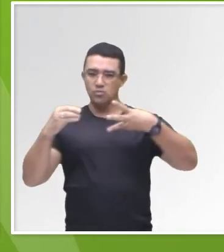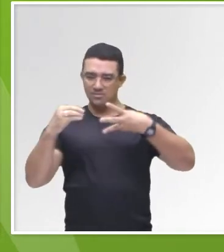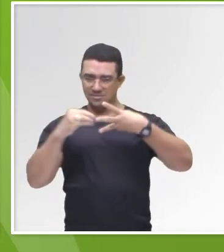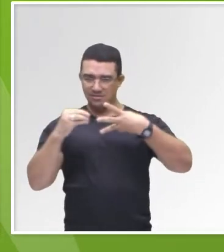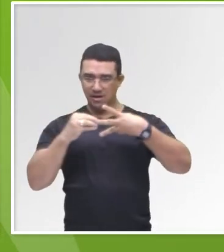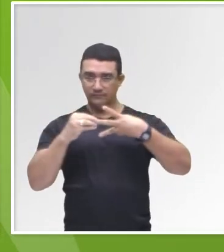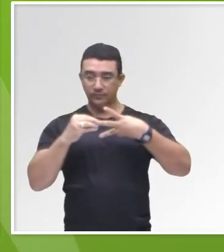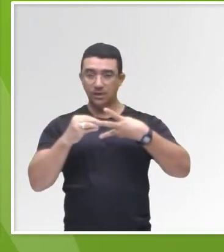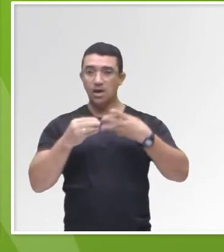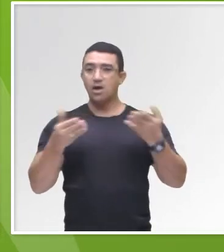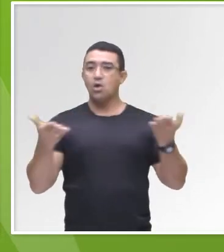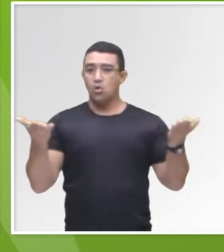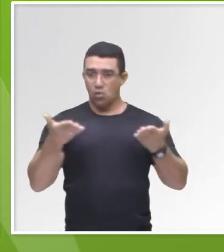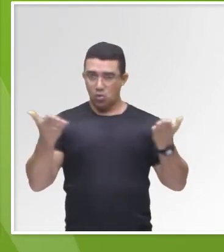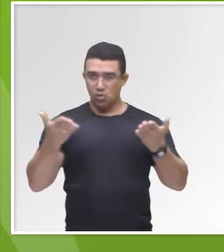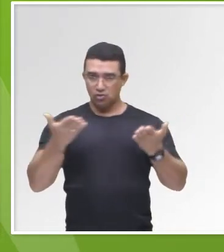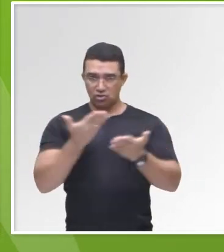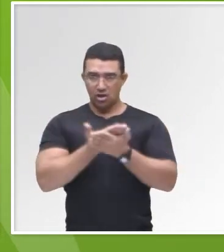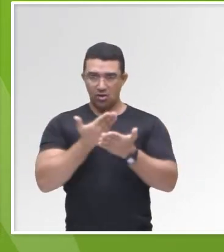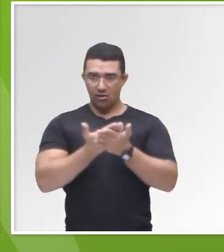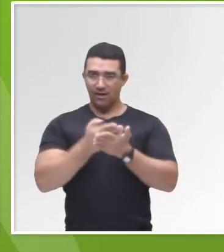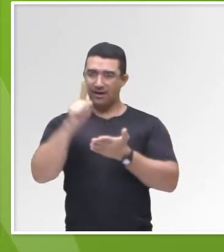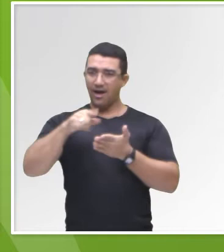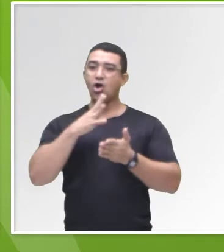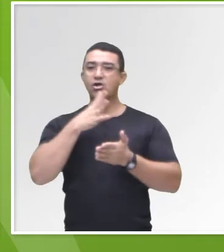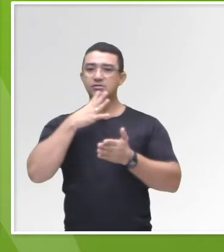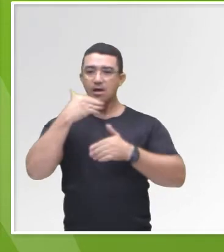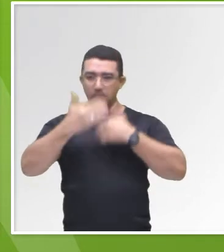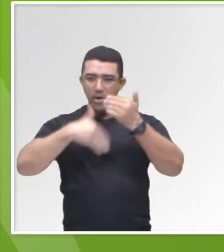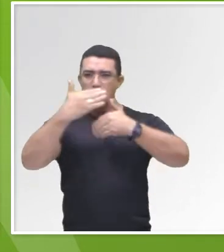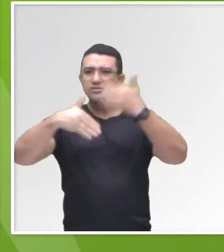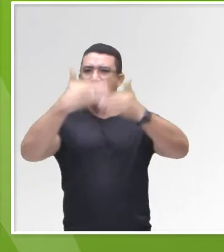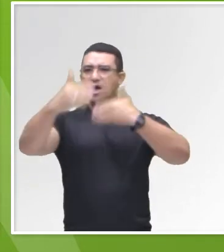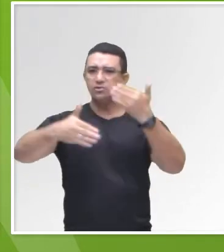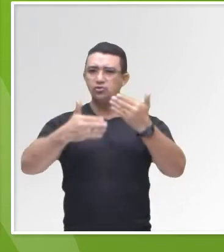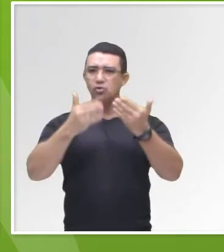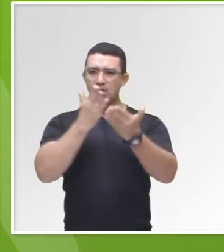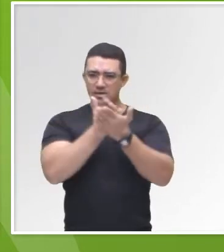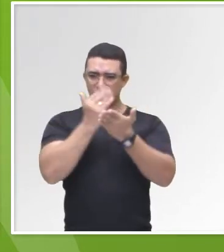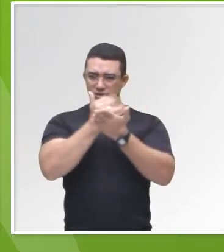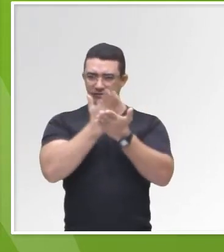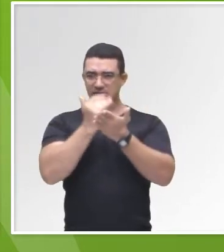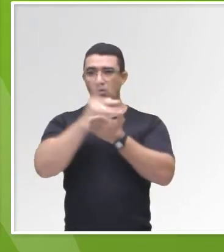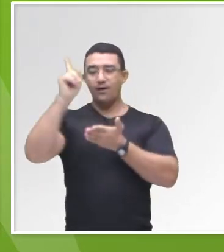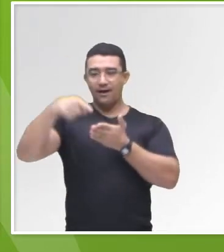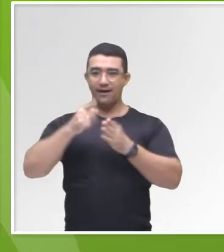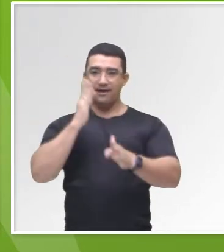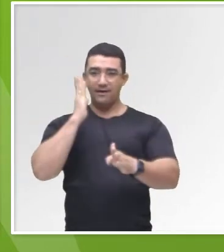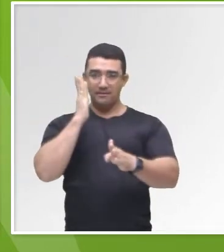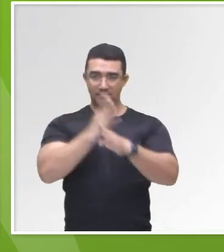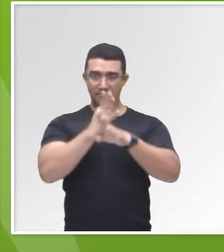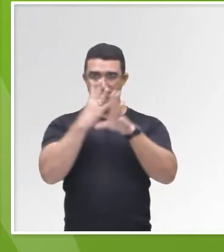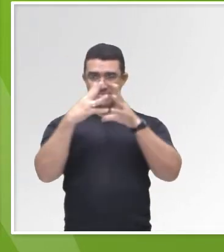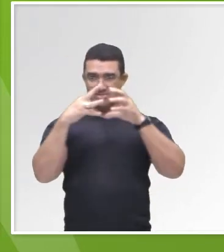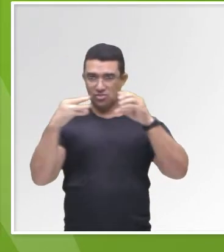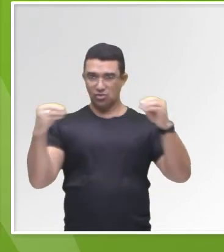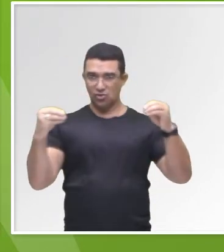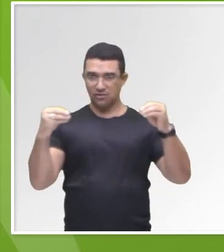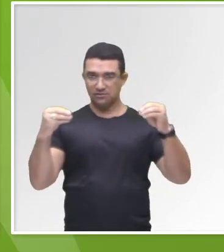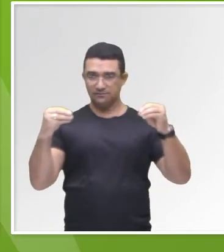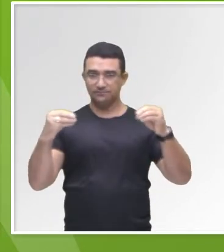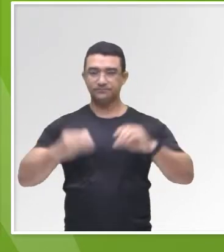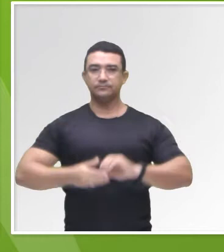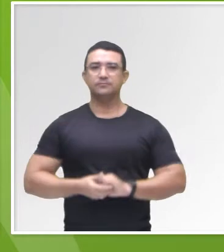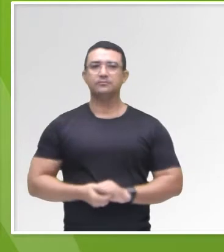agora, a gente vai conhecer ali o processo de divisão celular, que é a mitose. Vamos agora ver mais informações aí